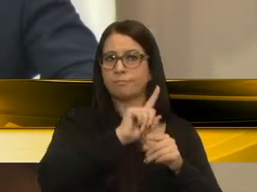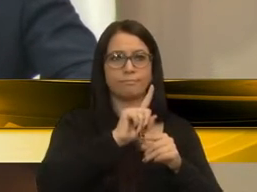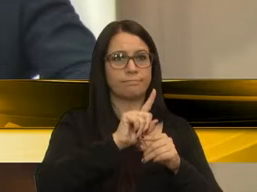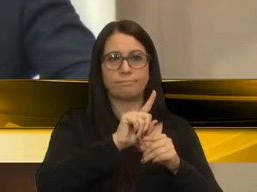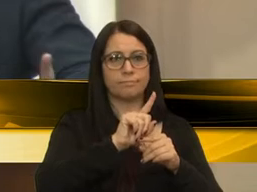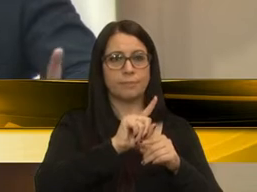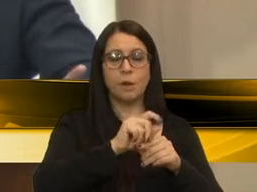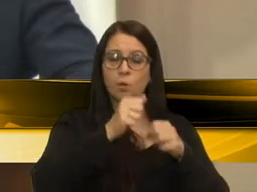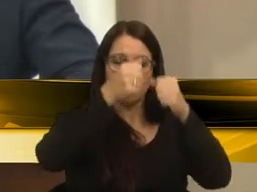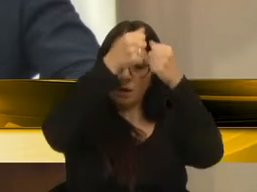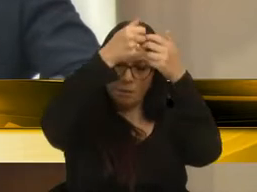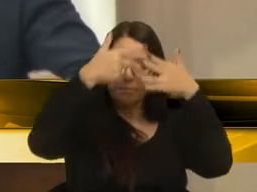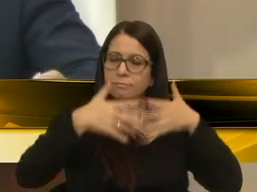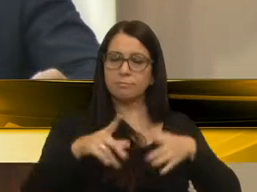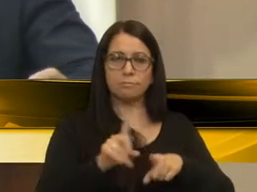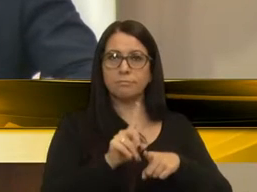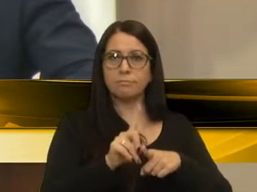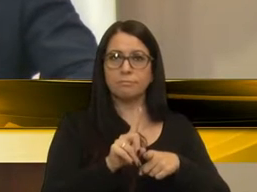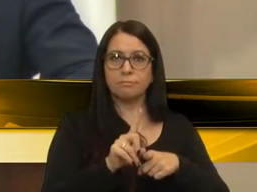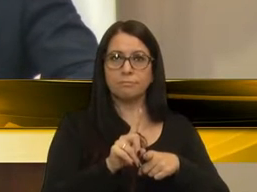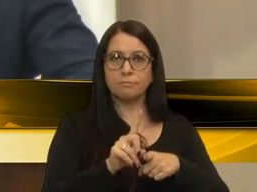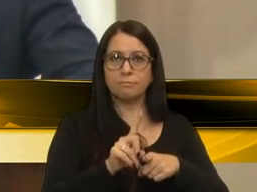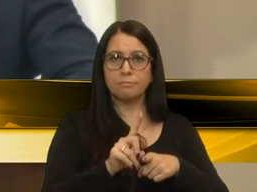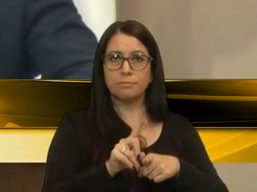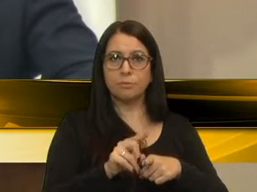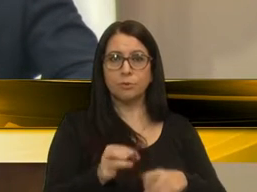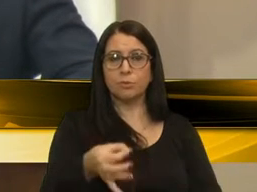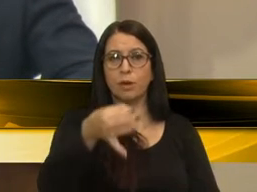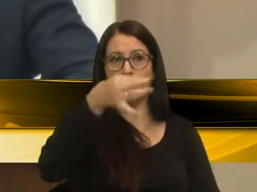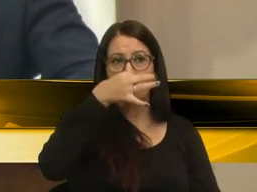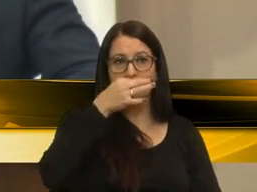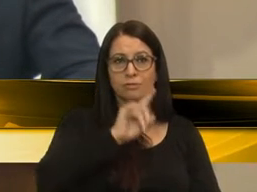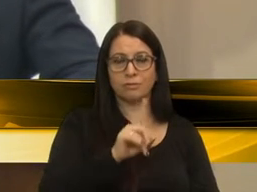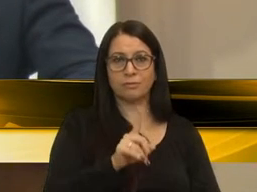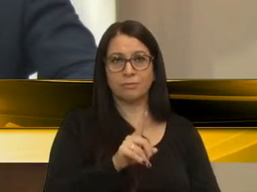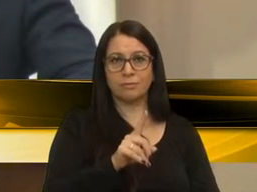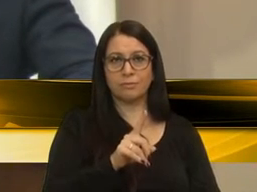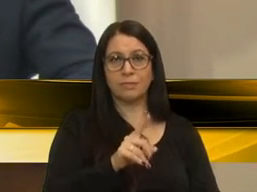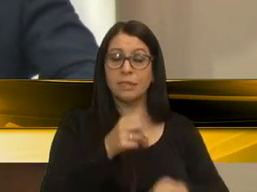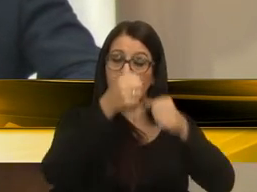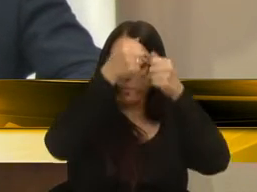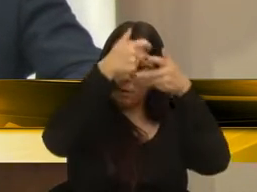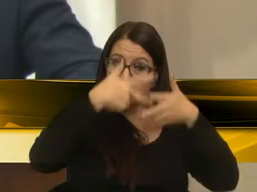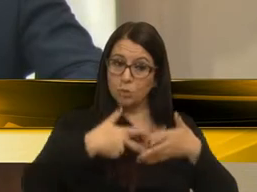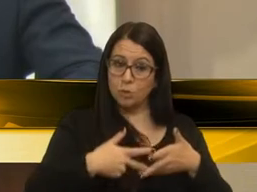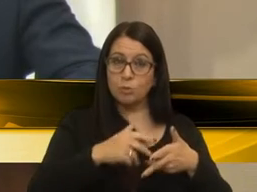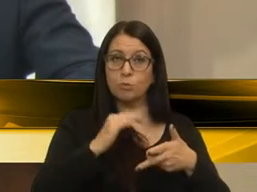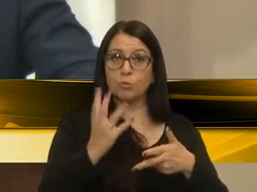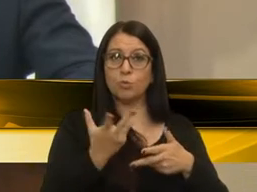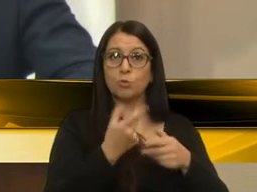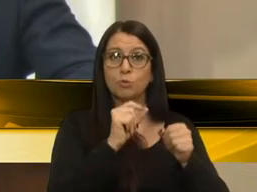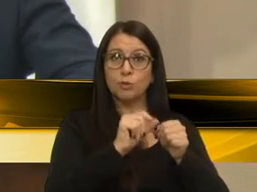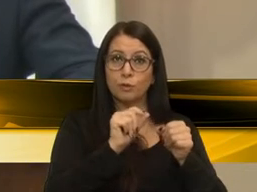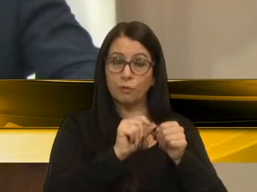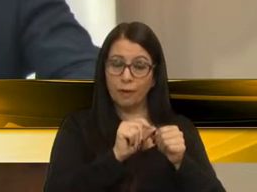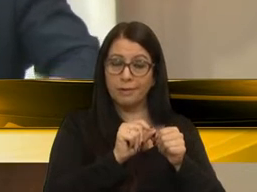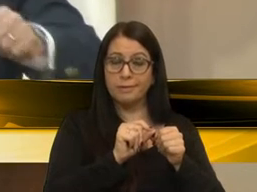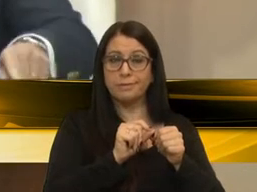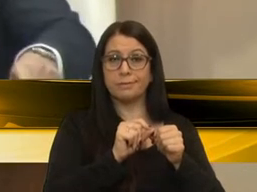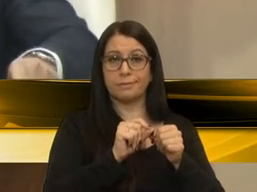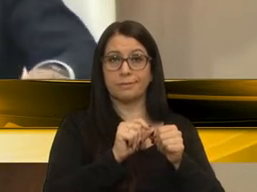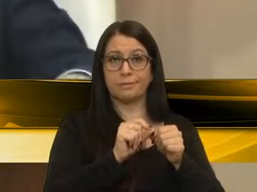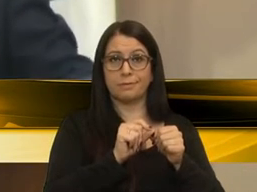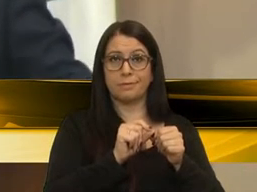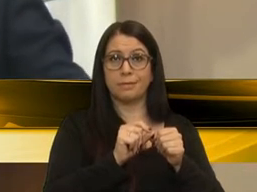será abençoado simplesmente por uma hóstia. Será abençoado por aquilo que faz efetivamente